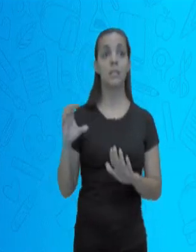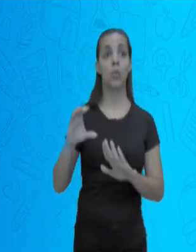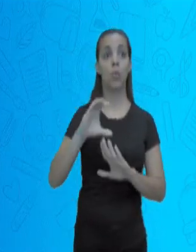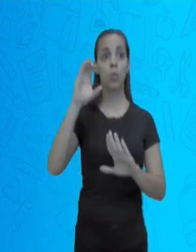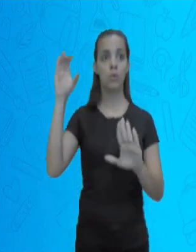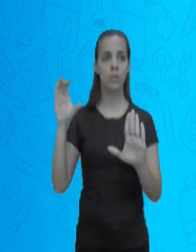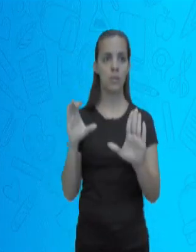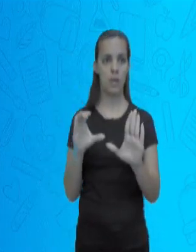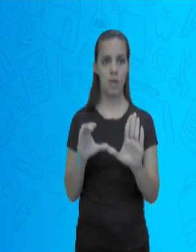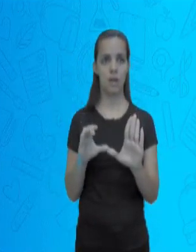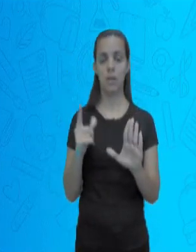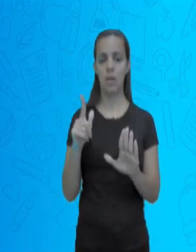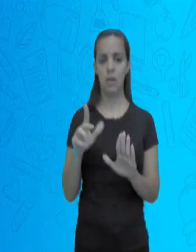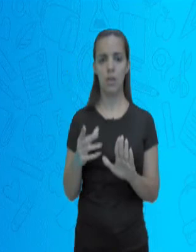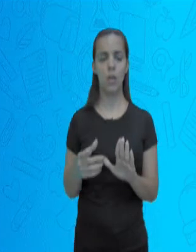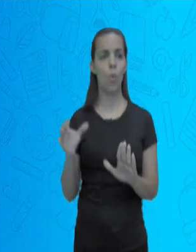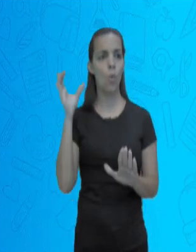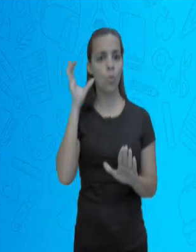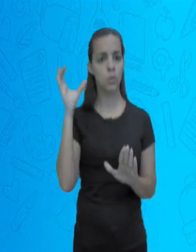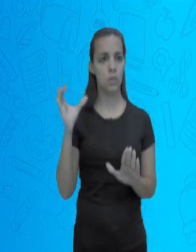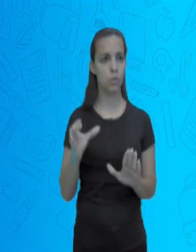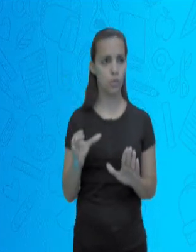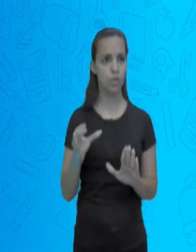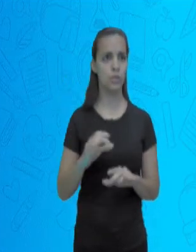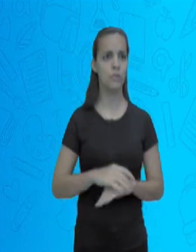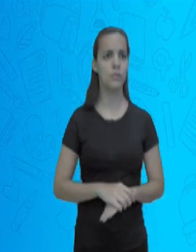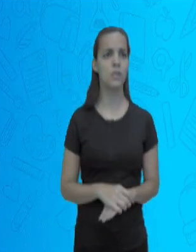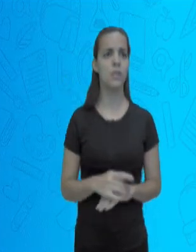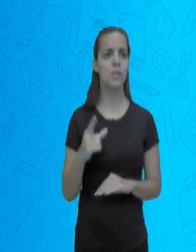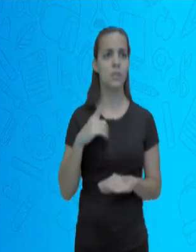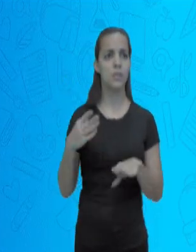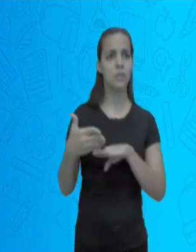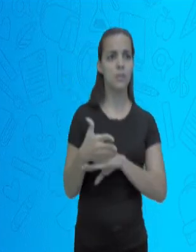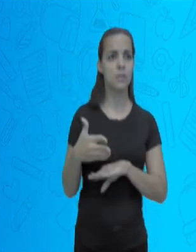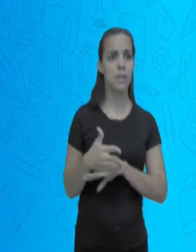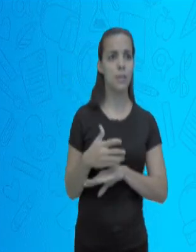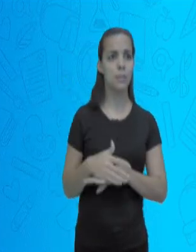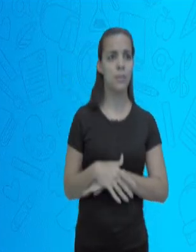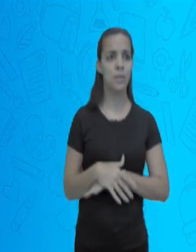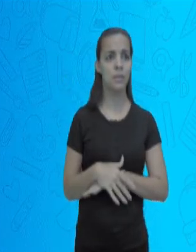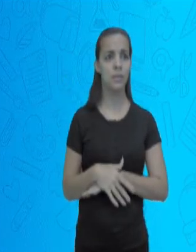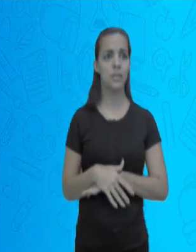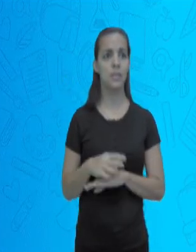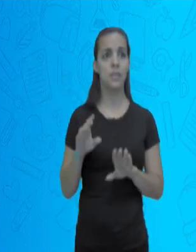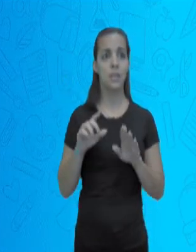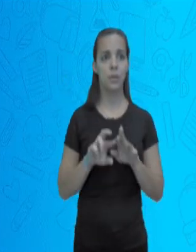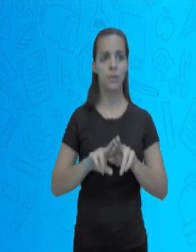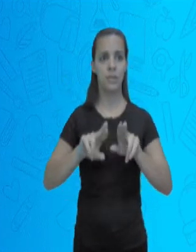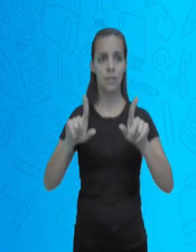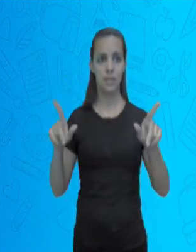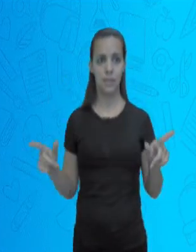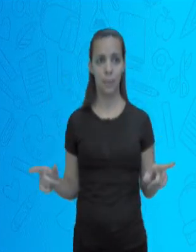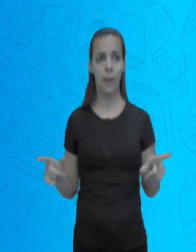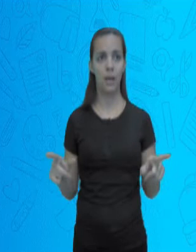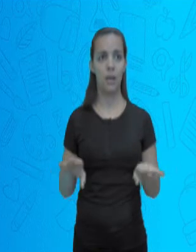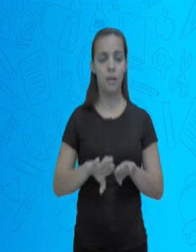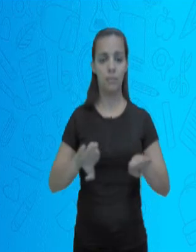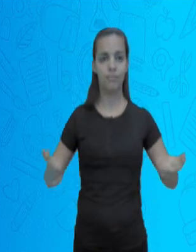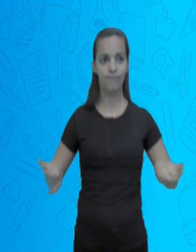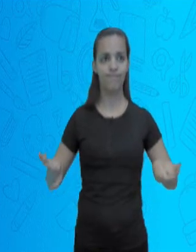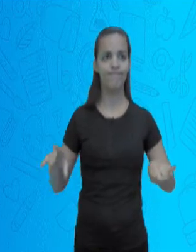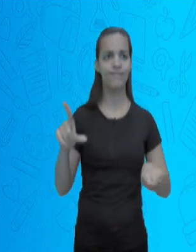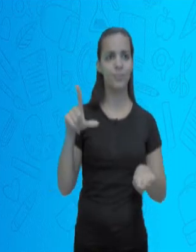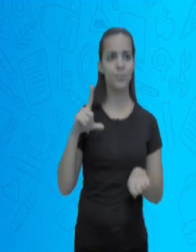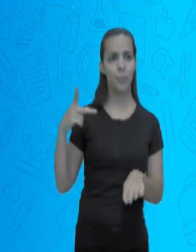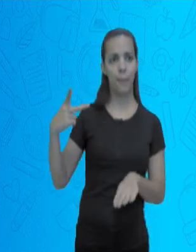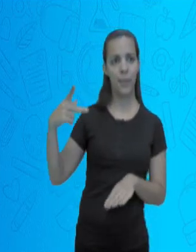colineares. Existe aqui neste exemplo segmentos que são consecutivos, mas eu separei o segmento PQ